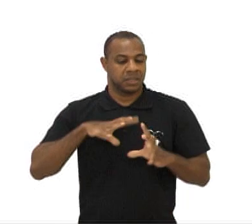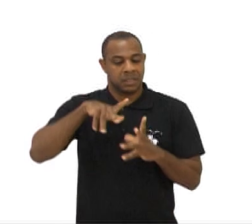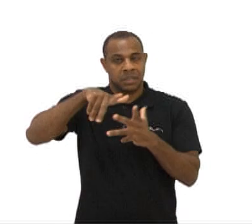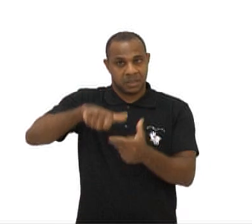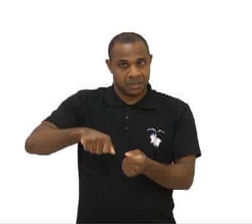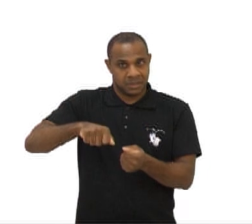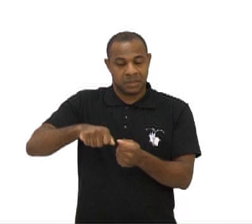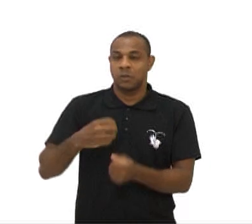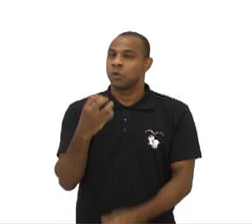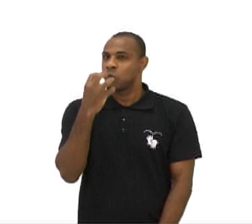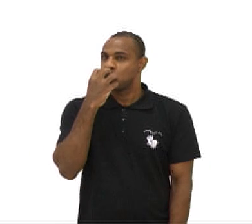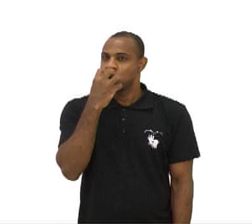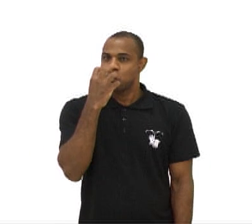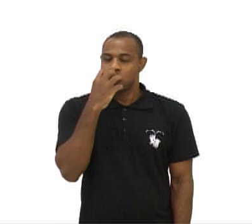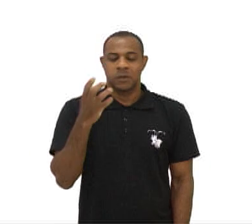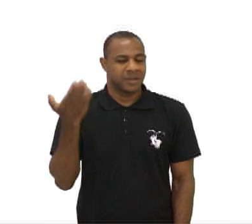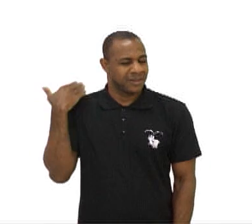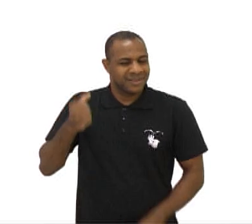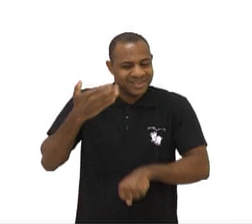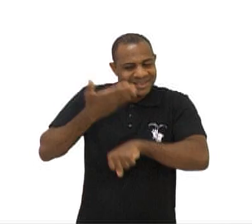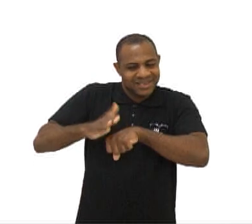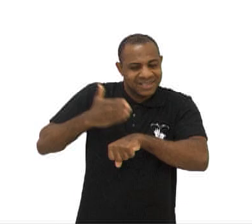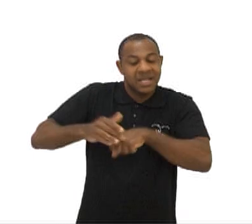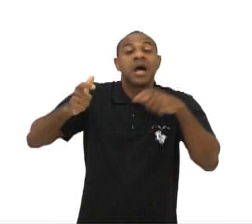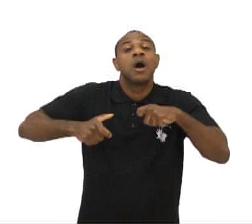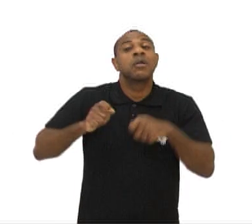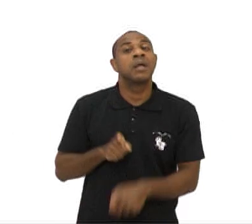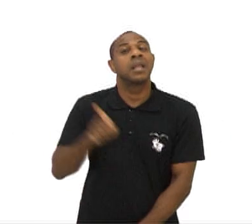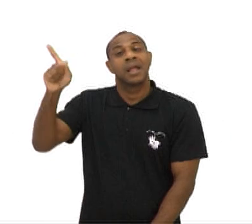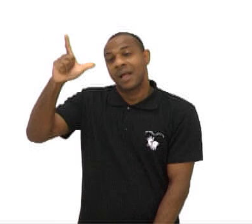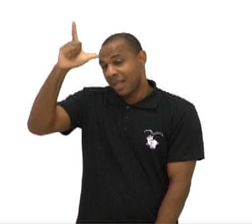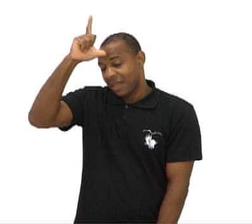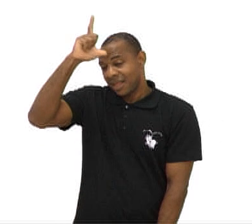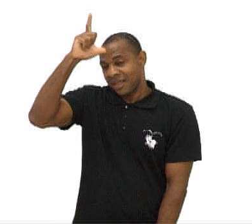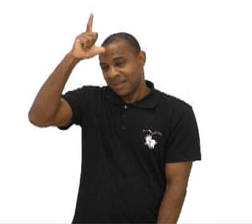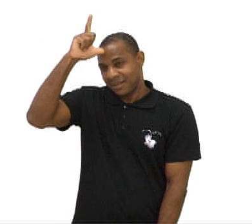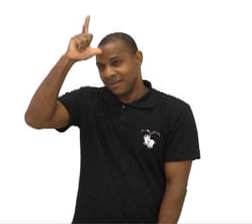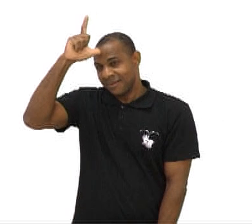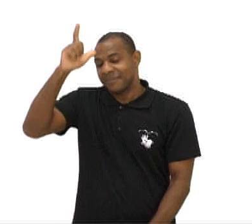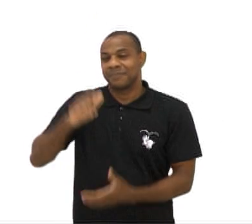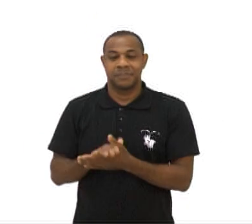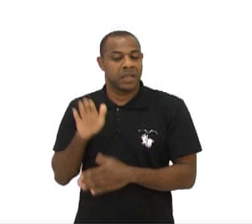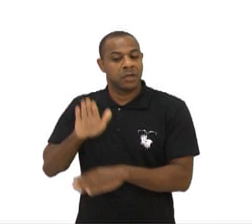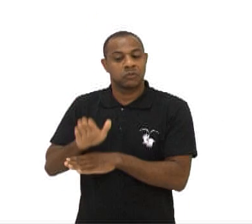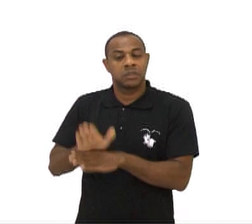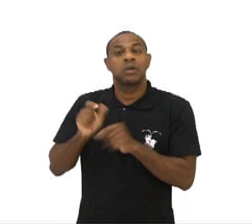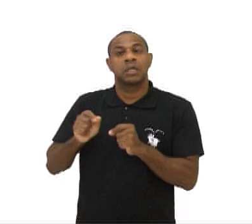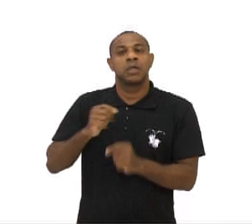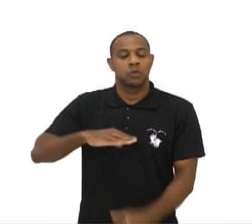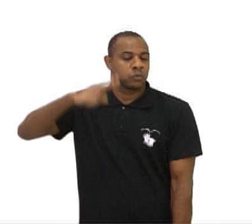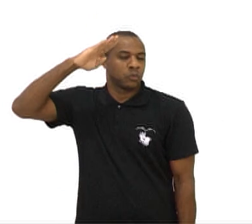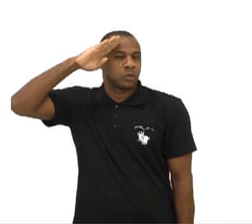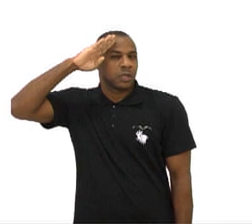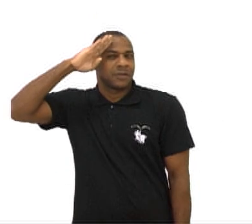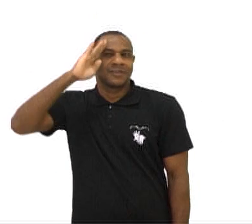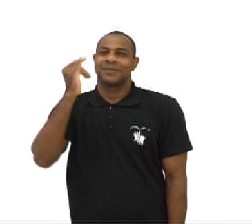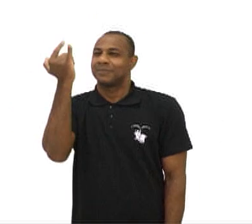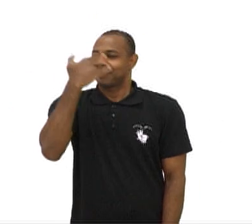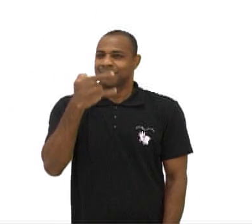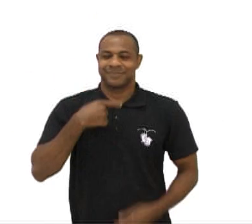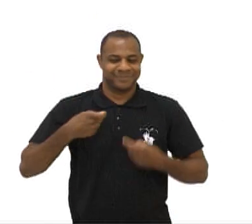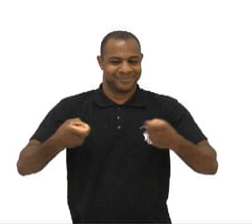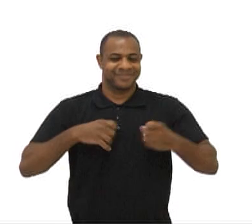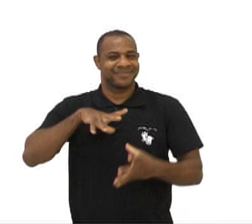cães começaram a ser treinados na Alemanha para guiar soldados que ficaram cegos. No caso de Thaís,